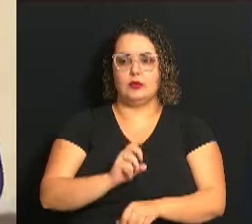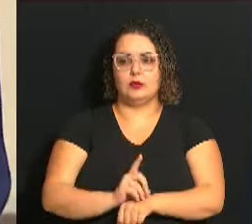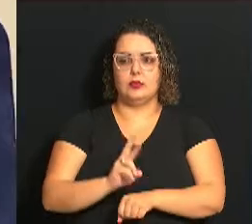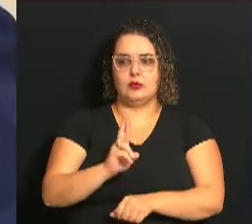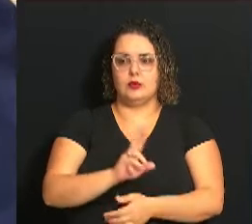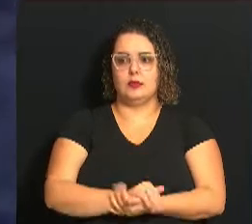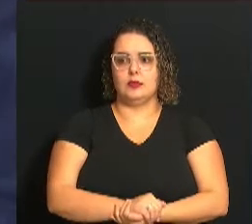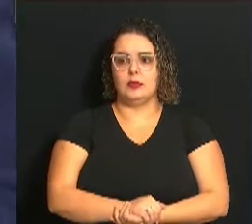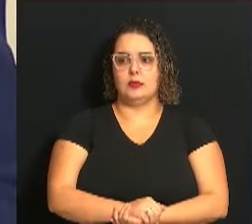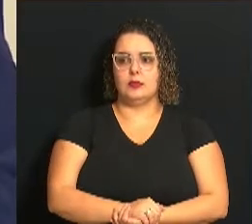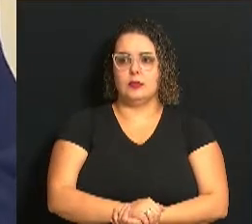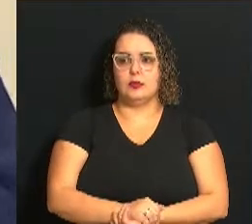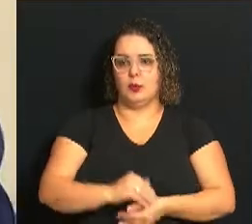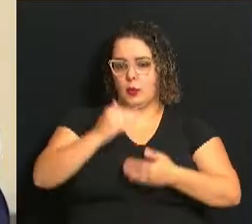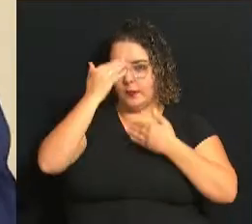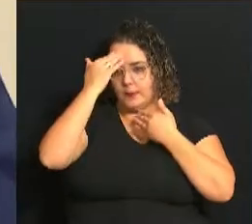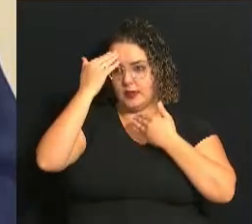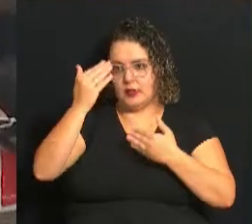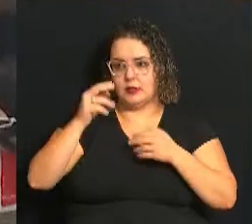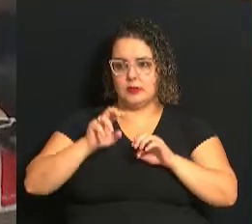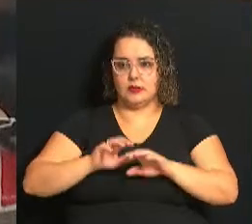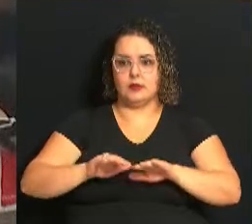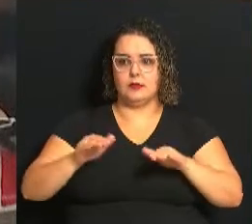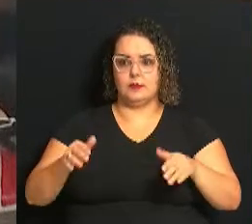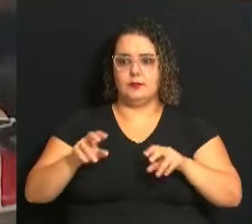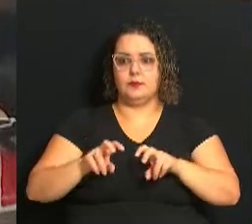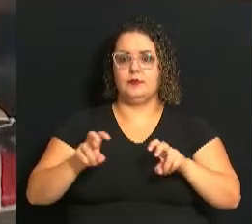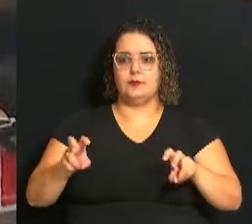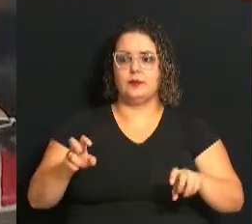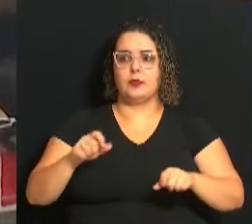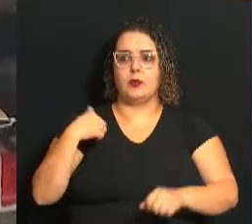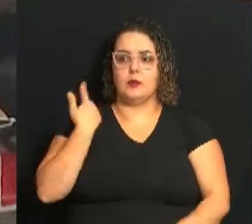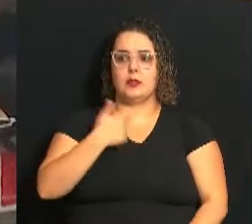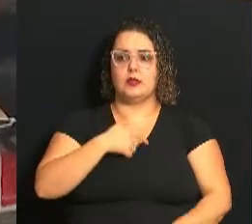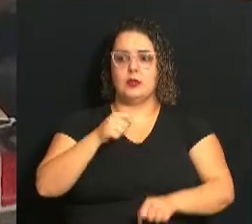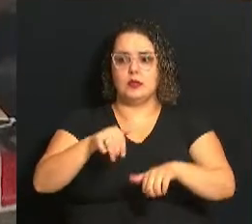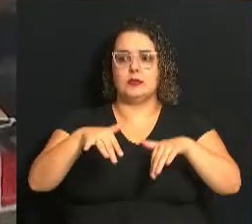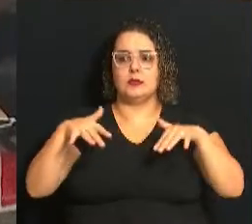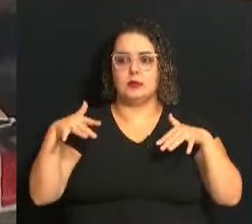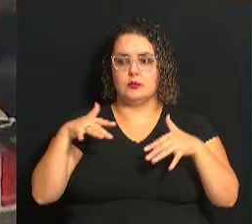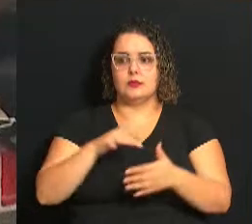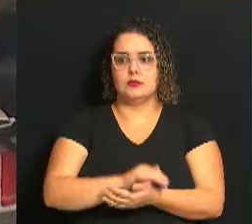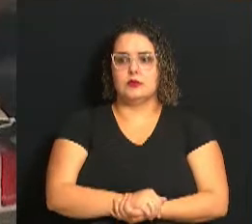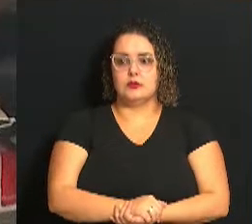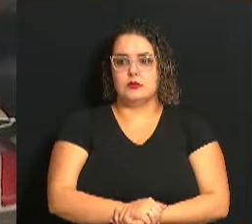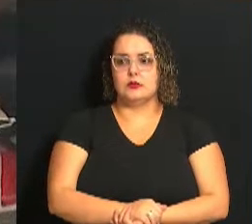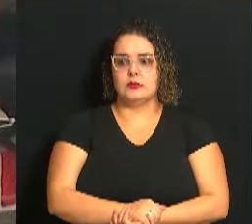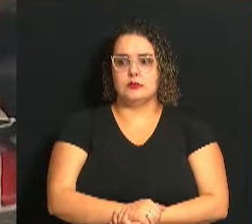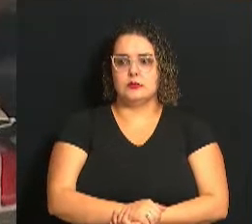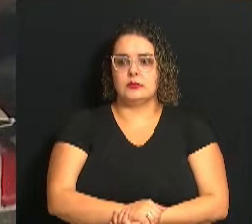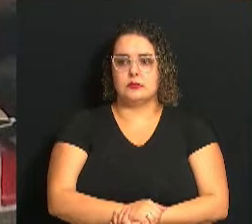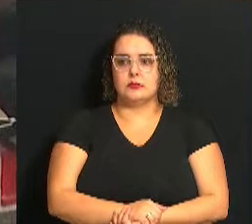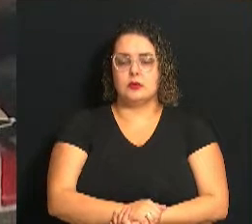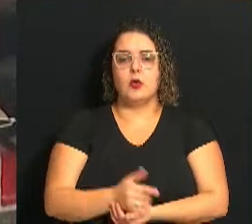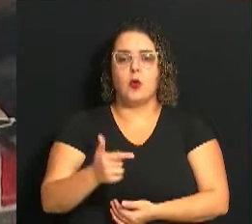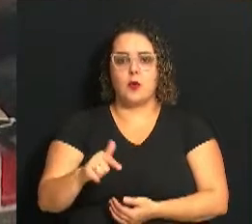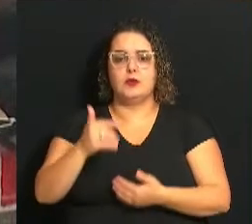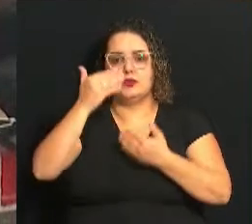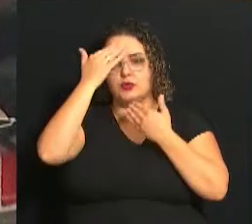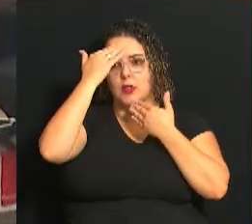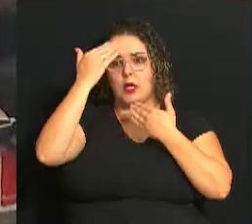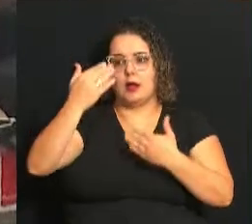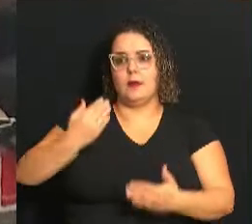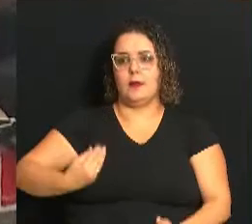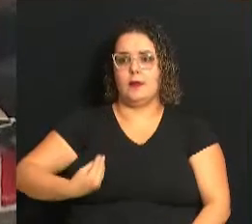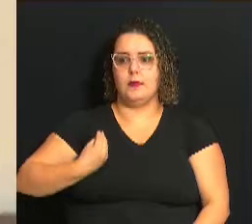Muito obrigado. Composta a mesa aqui para a nossa audiência, eu sigo agradecendo a presença